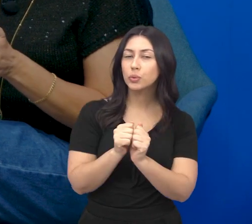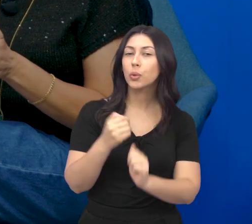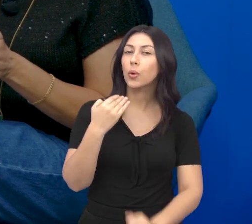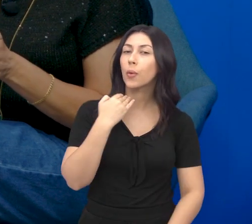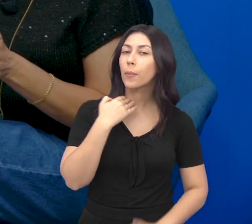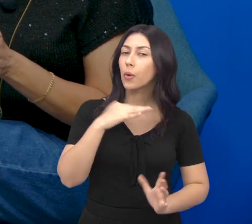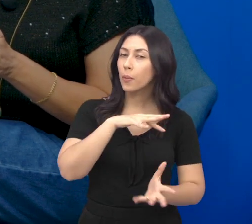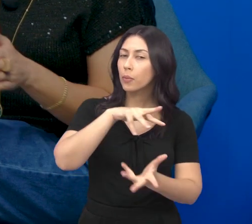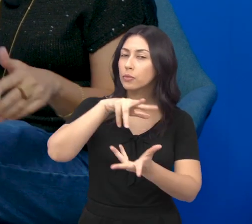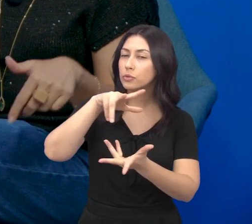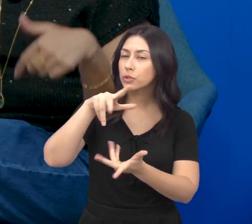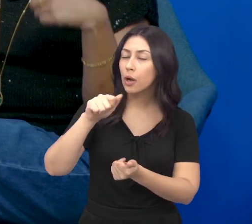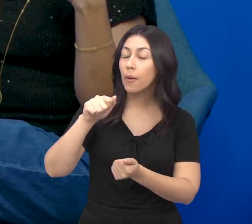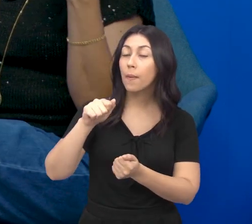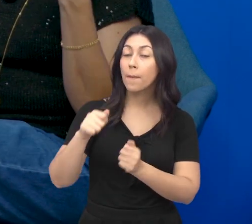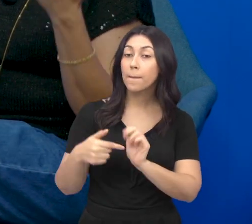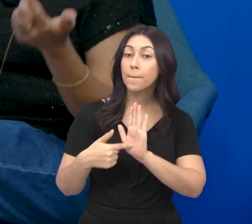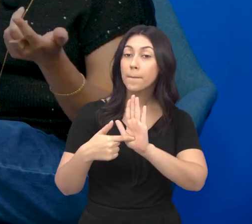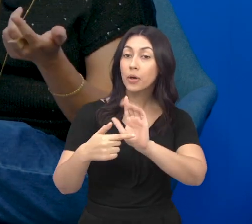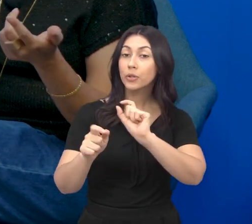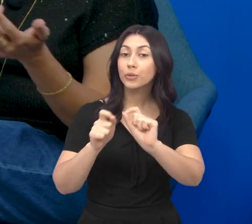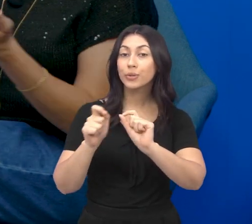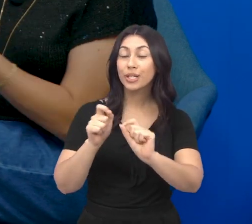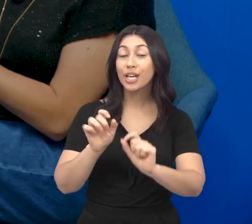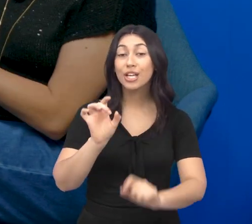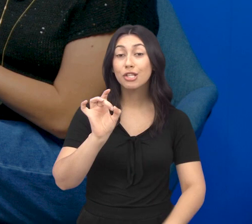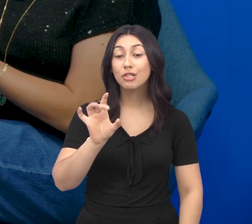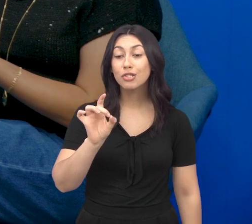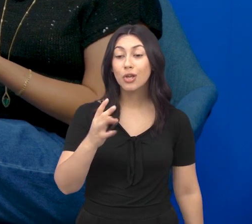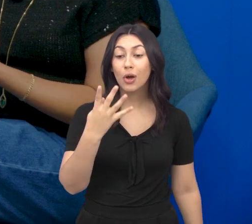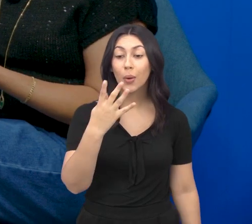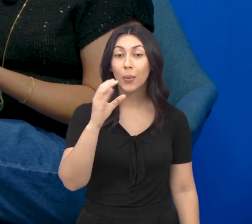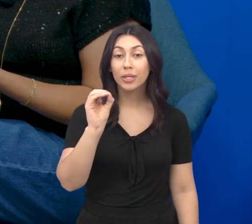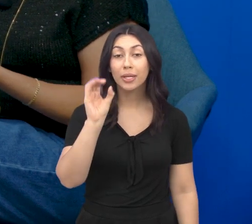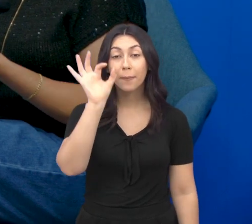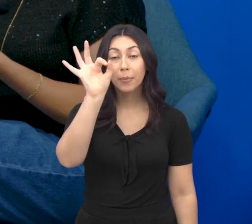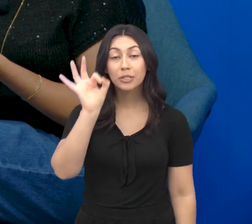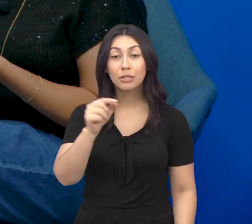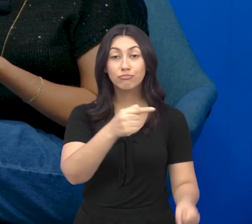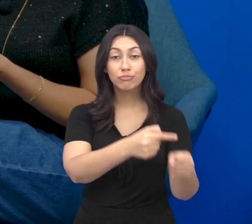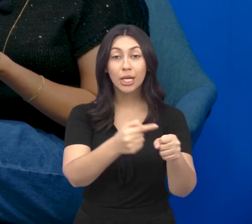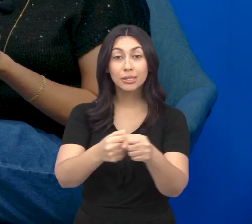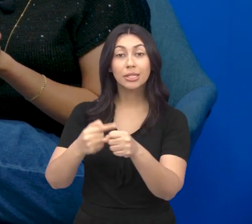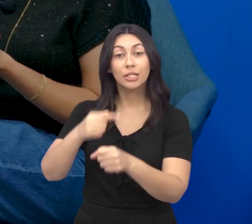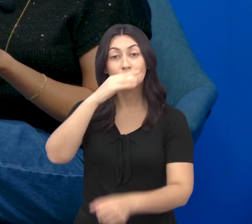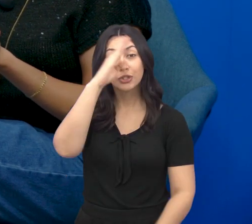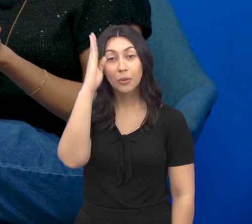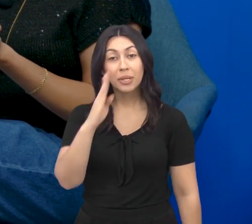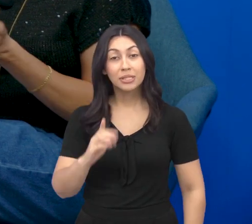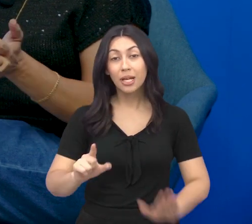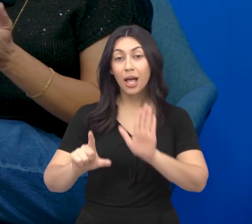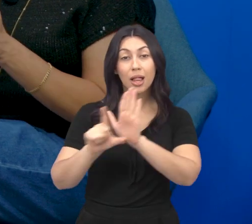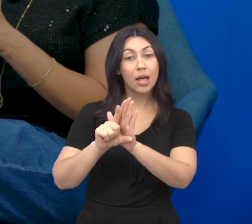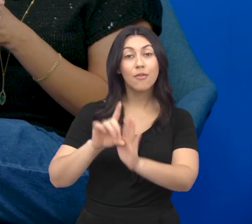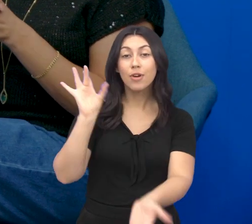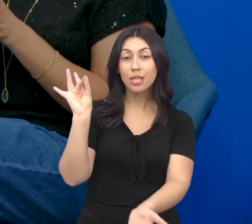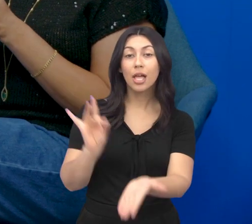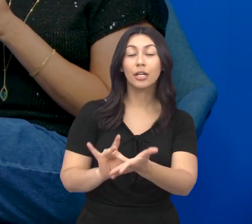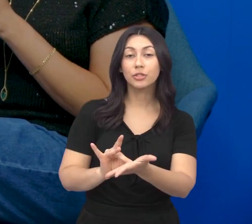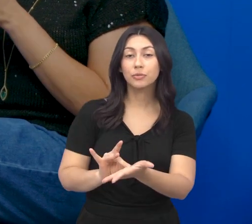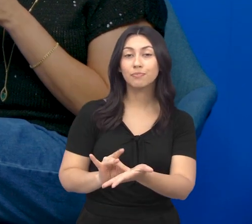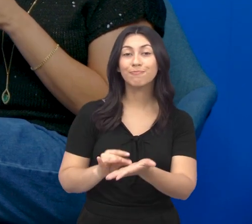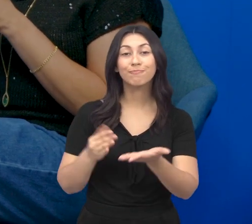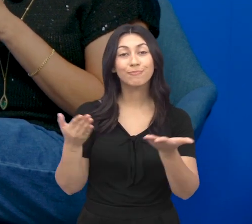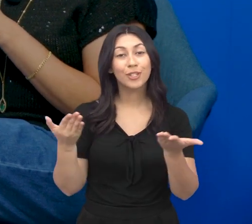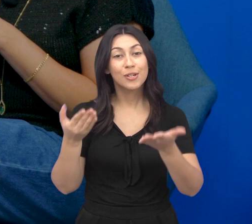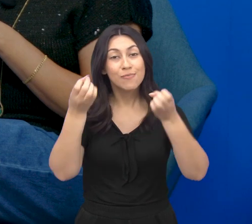Banco Mundial, a lei só saiu do papel em 40% dos municípios brasileiros. Para falar mais sobre a